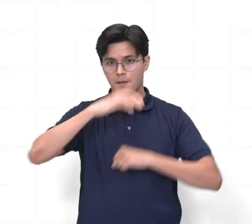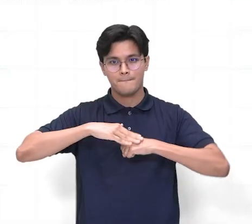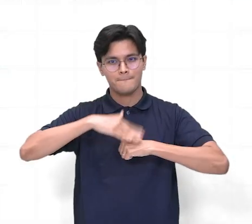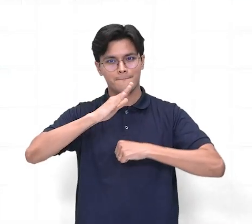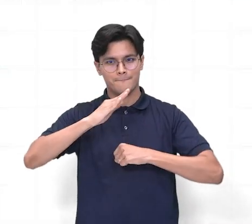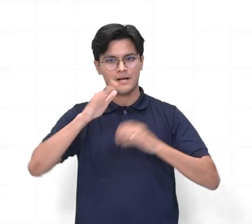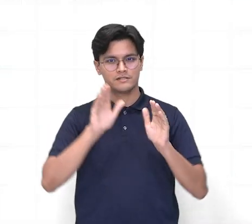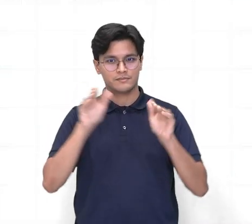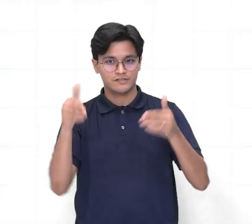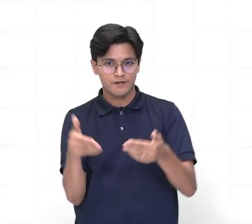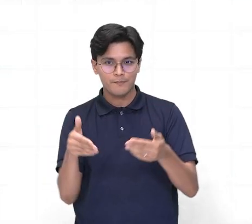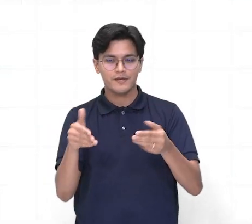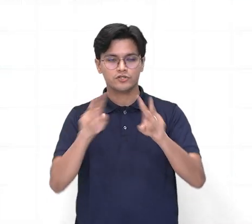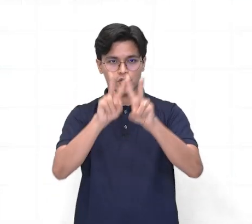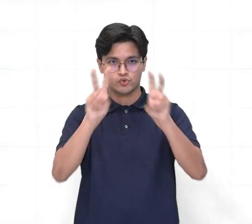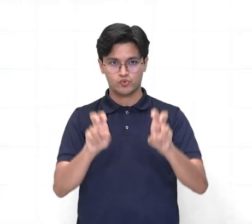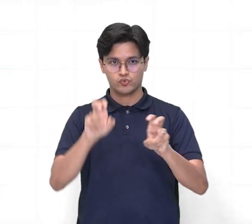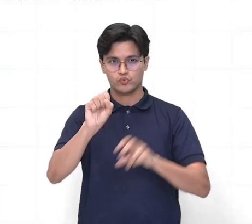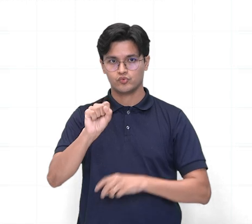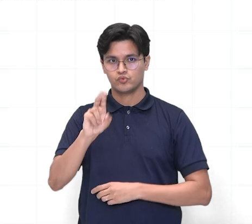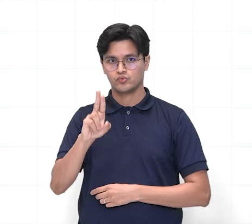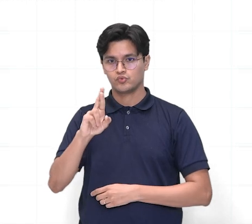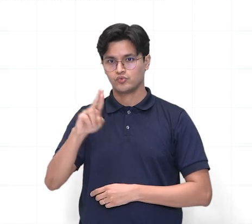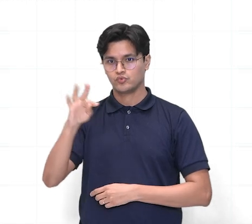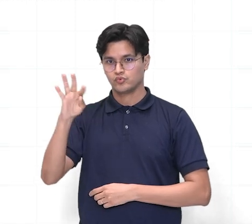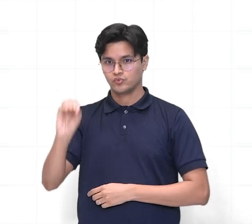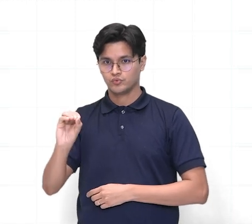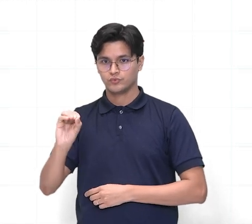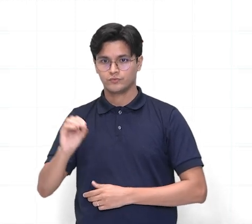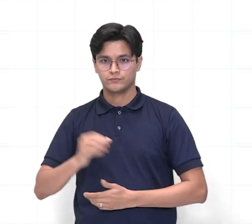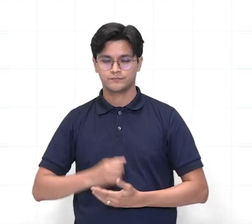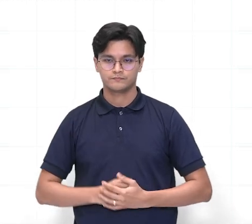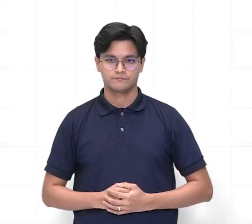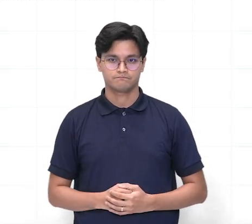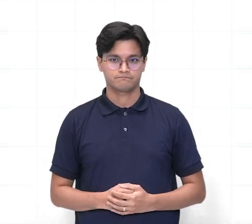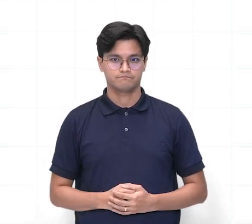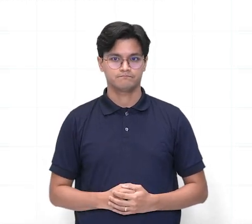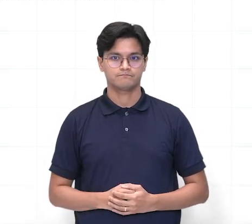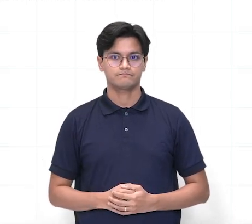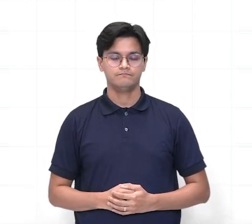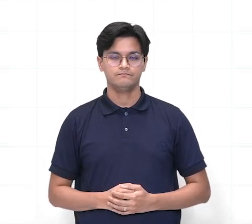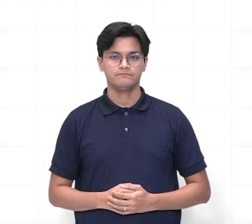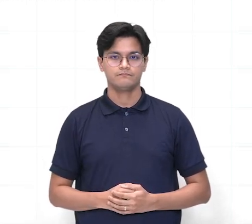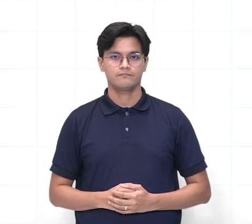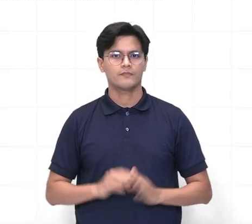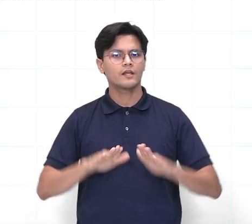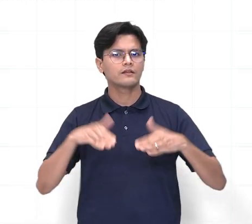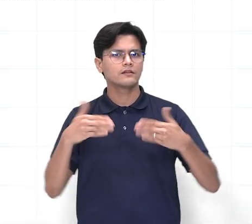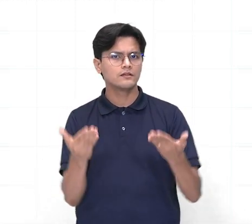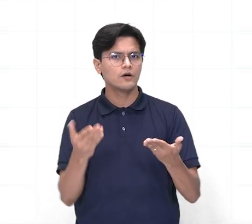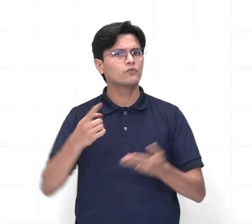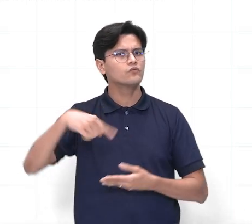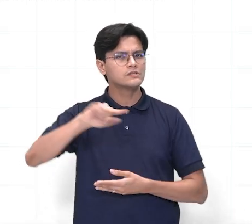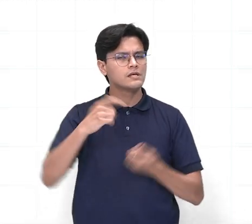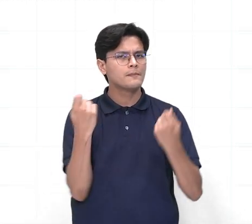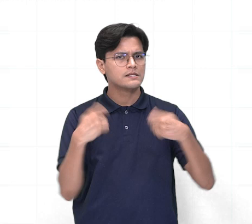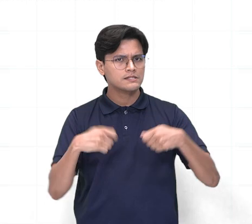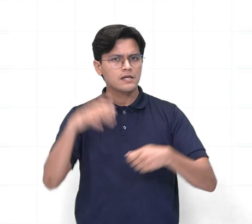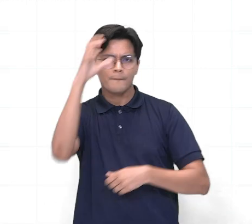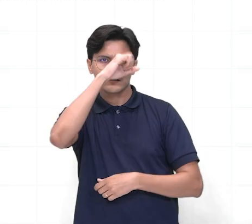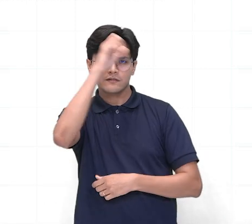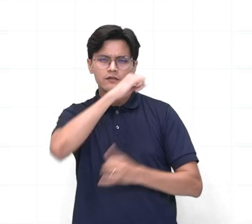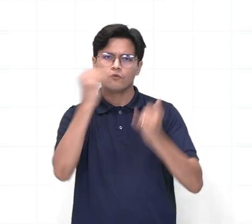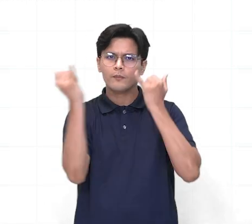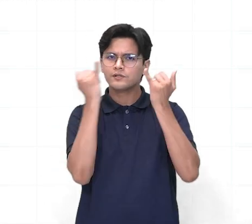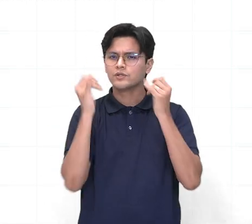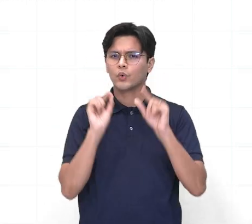surto. Então, o surto, o que você vai guardar aí como informação? O surto,